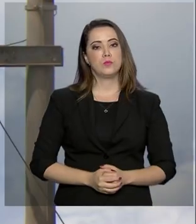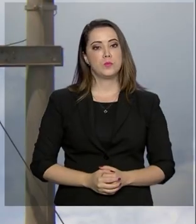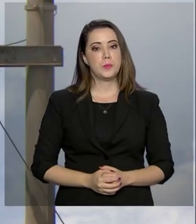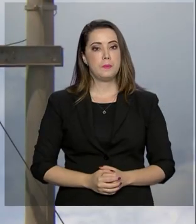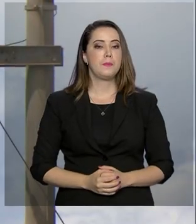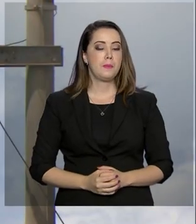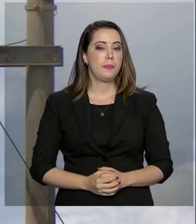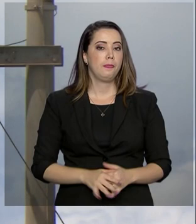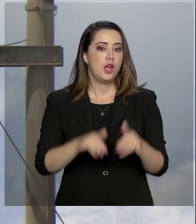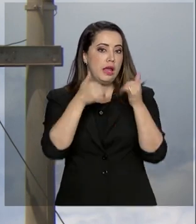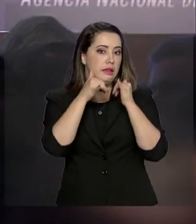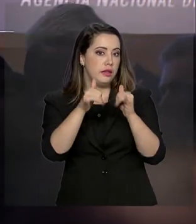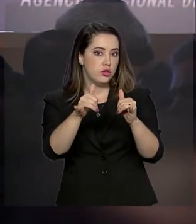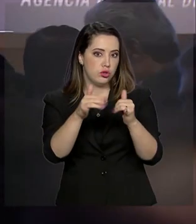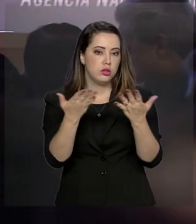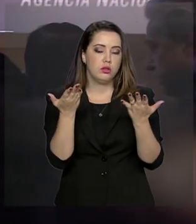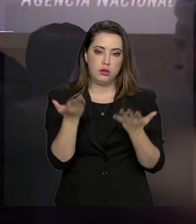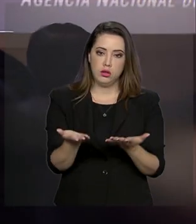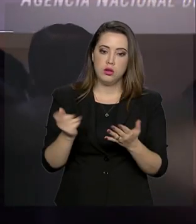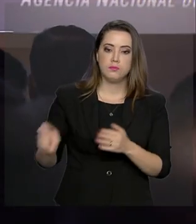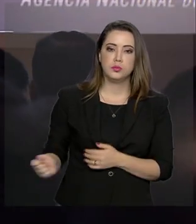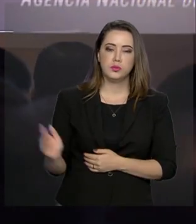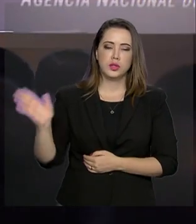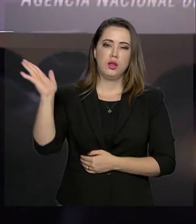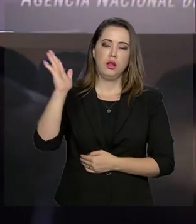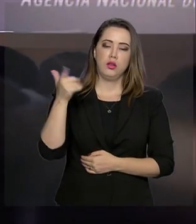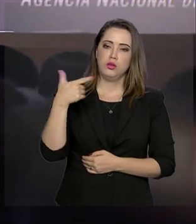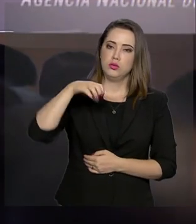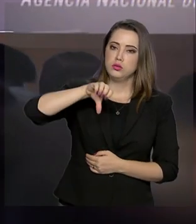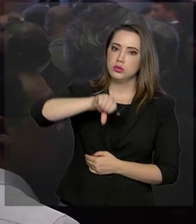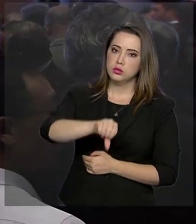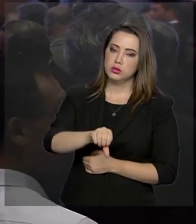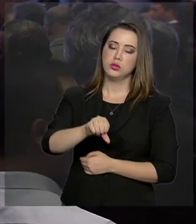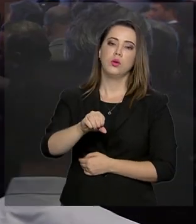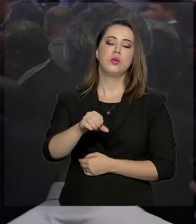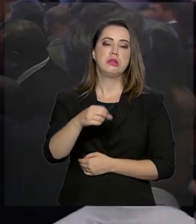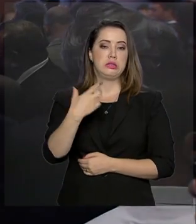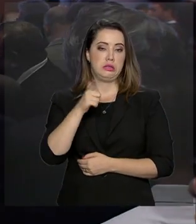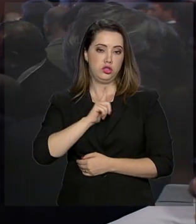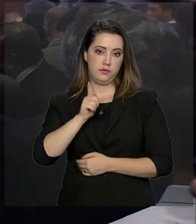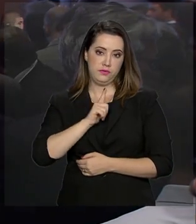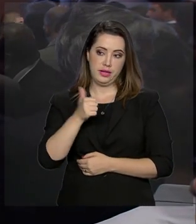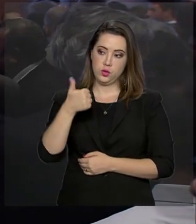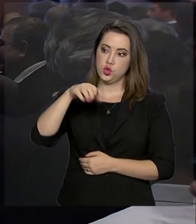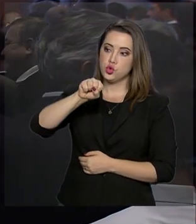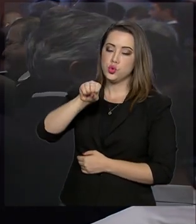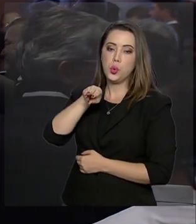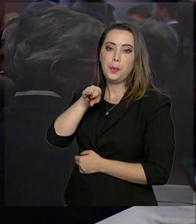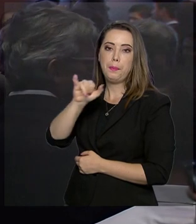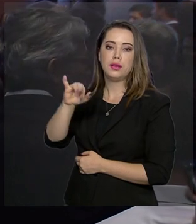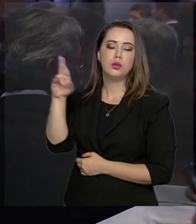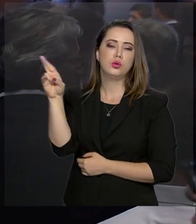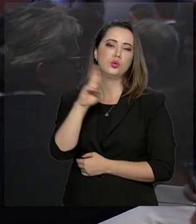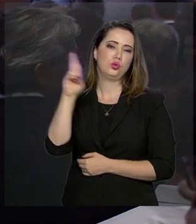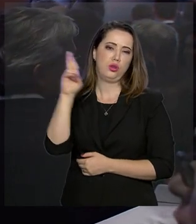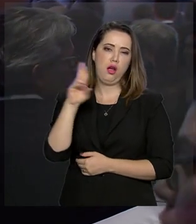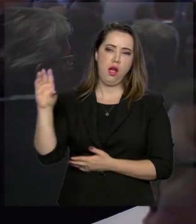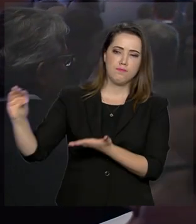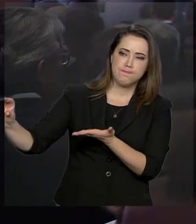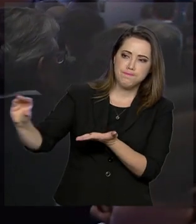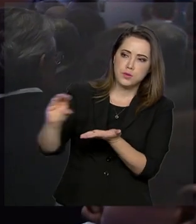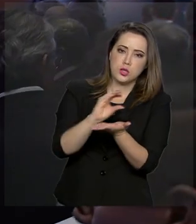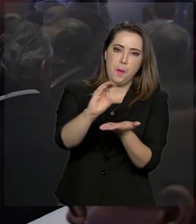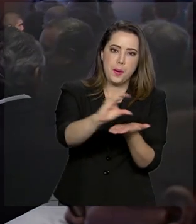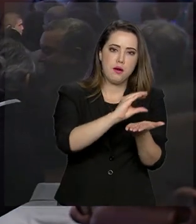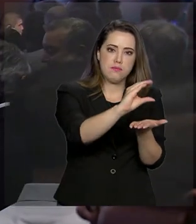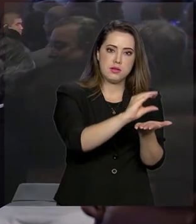Na área de energia e transmissão, os leilões realizados em 2019 resultaram em 18 bilhões de reais de investimentos